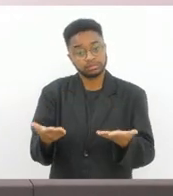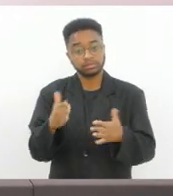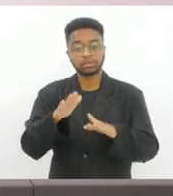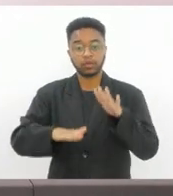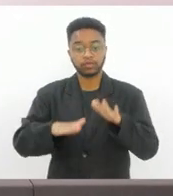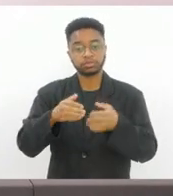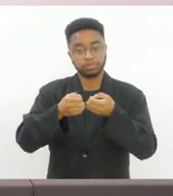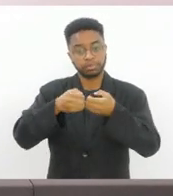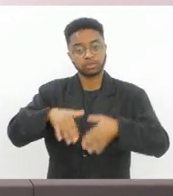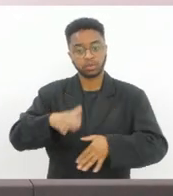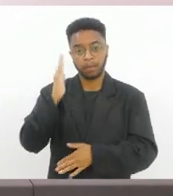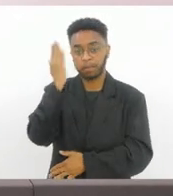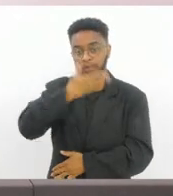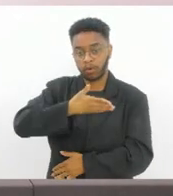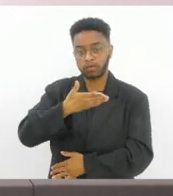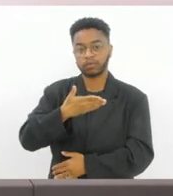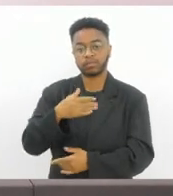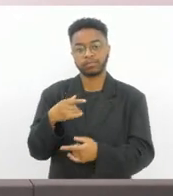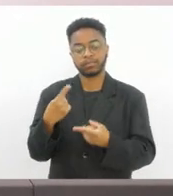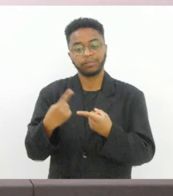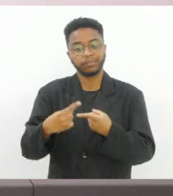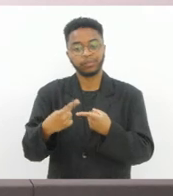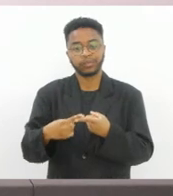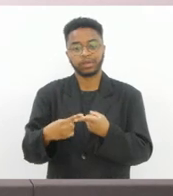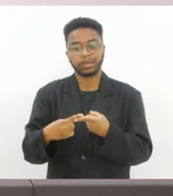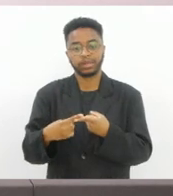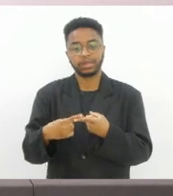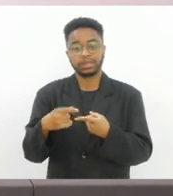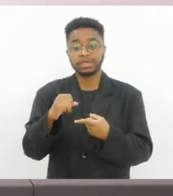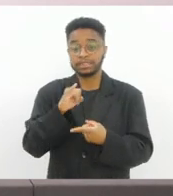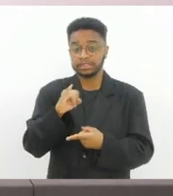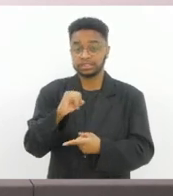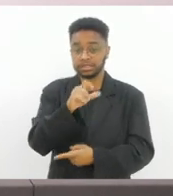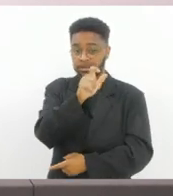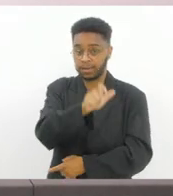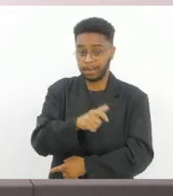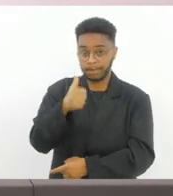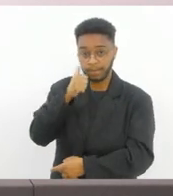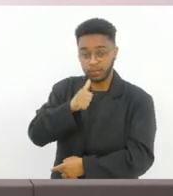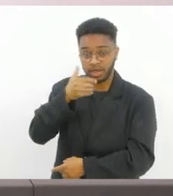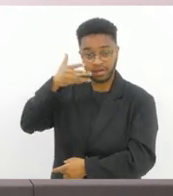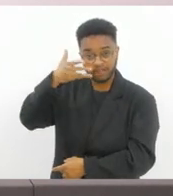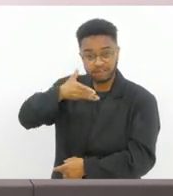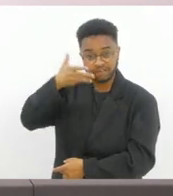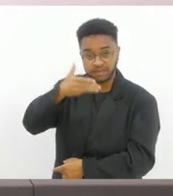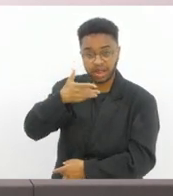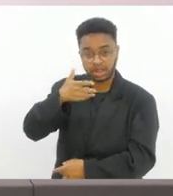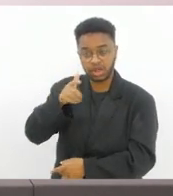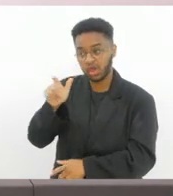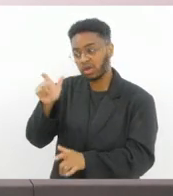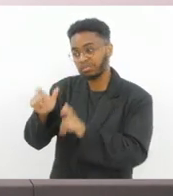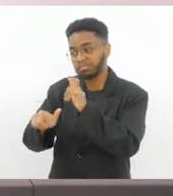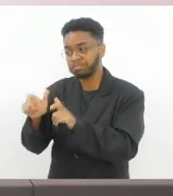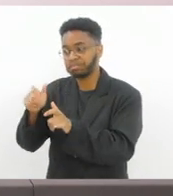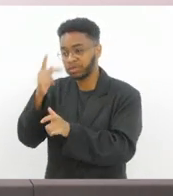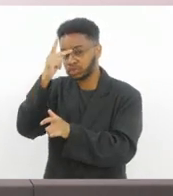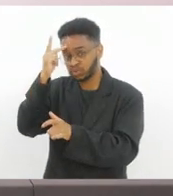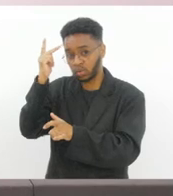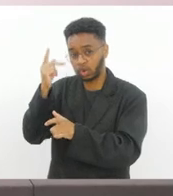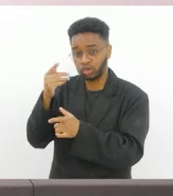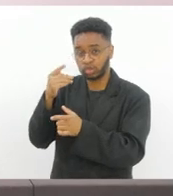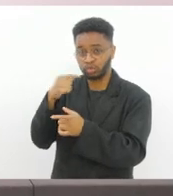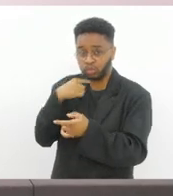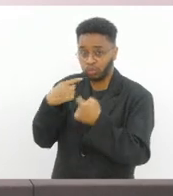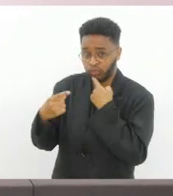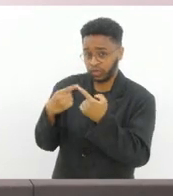comprometido, inclusive, as provas materiais. Porque, se a fala dessa mulher já é questionada, você imagina quando ela não